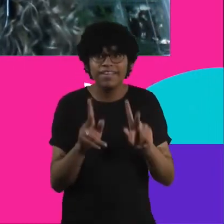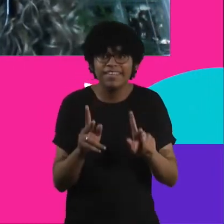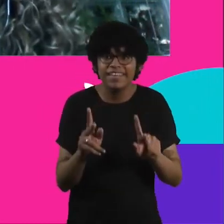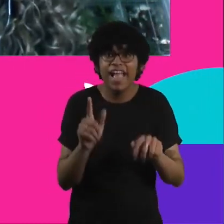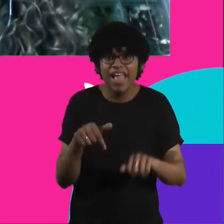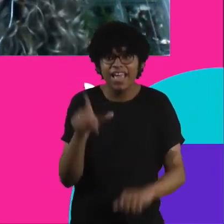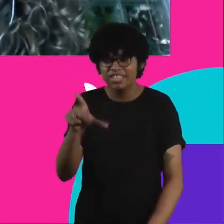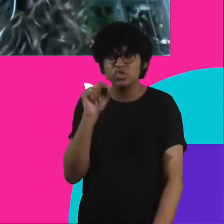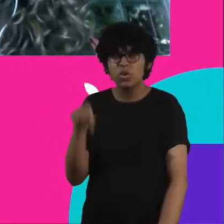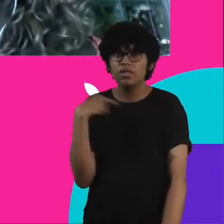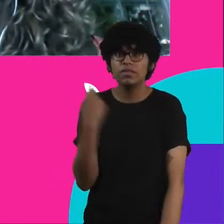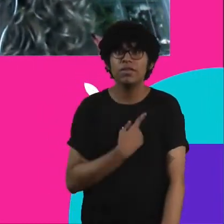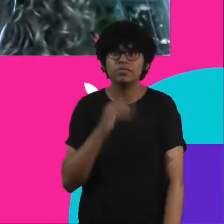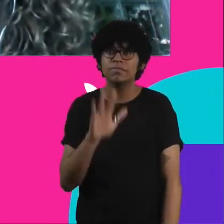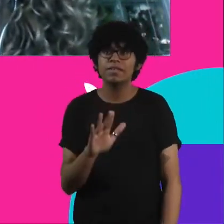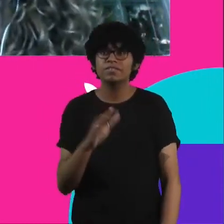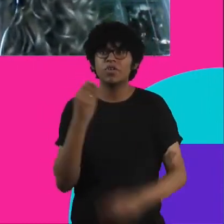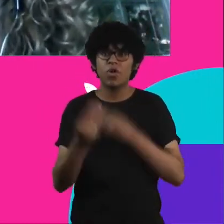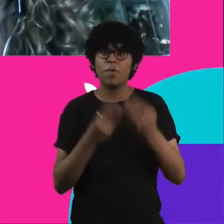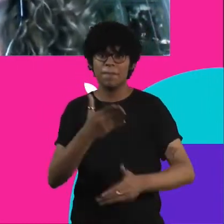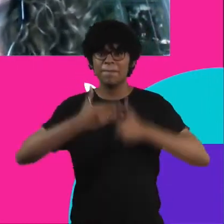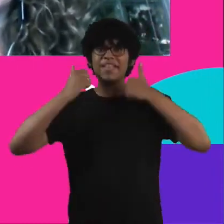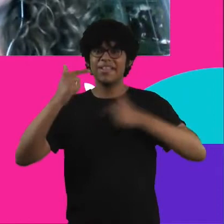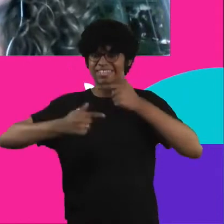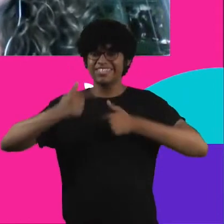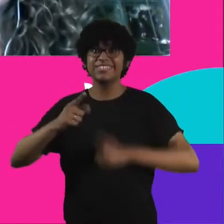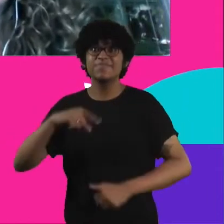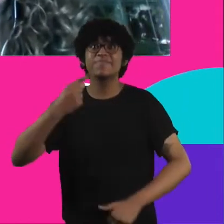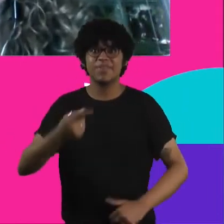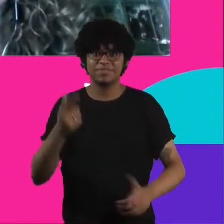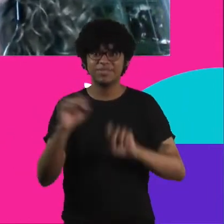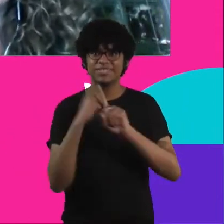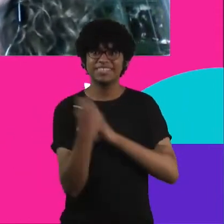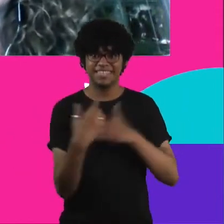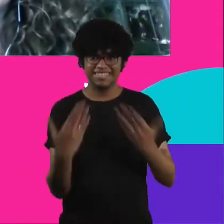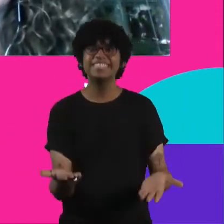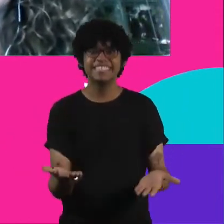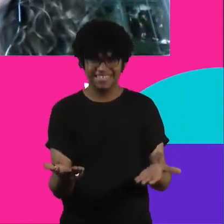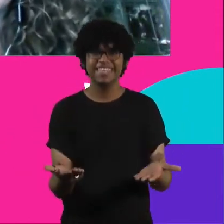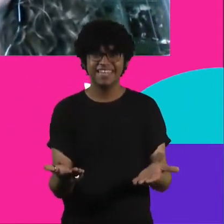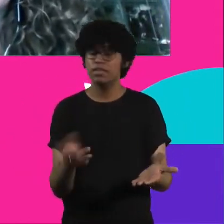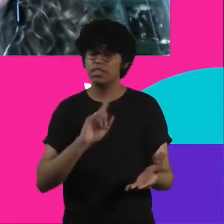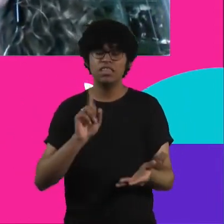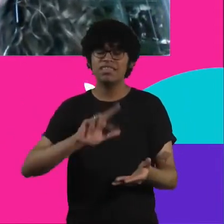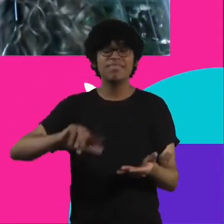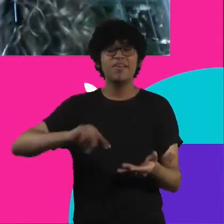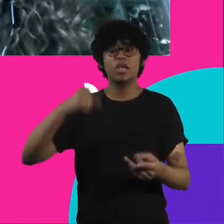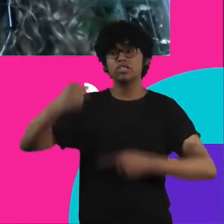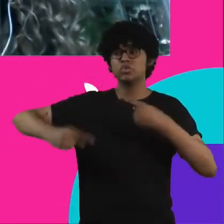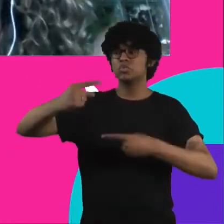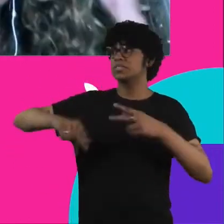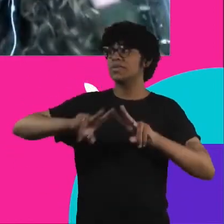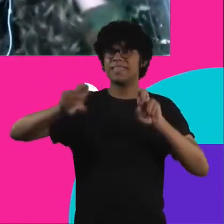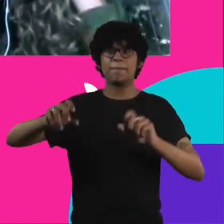nossa. Mas o quanto isso pode melhorar a próxima geração da sociedade? Então, acho que não deveria ser uma discussão sobre a lei, né? Ela